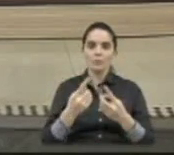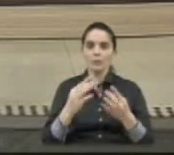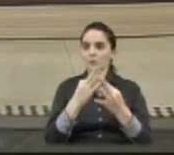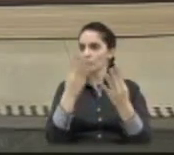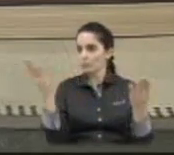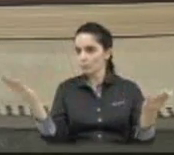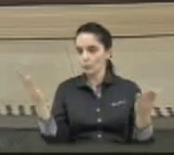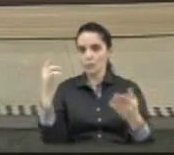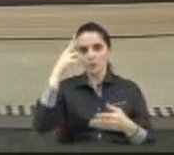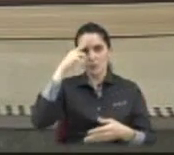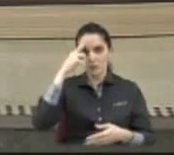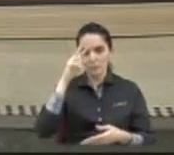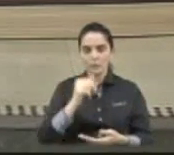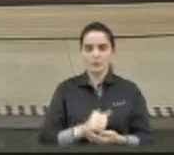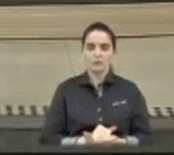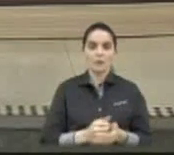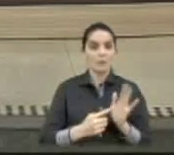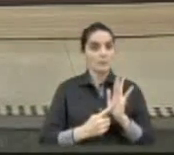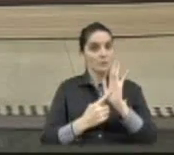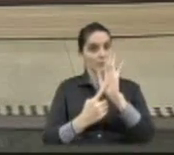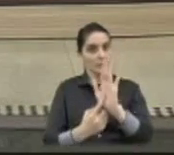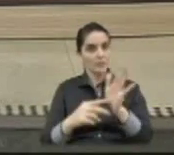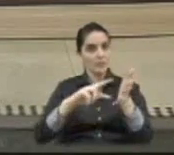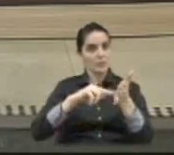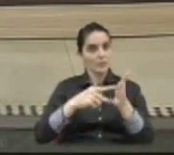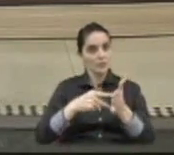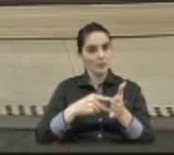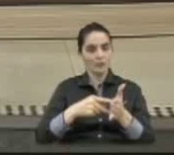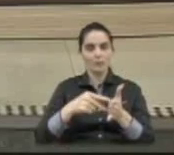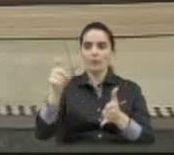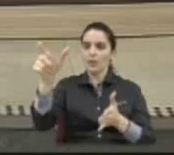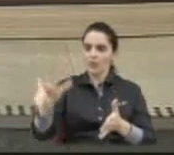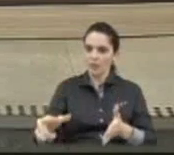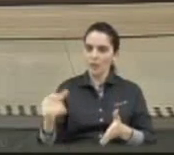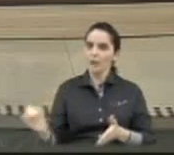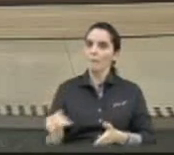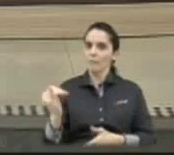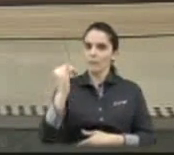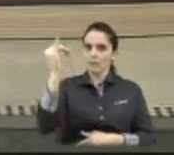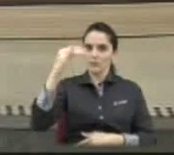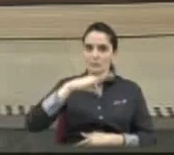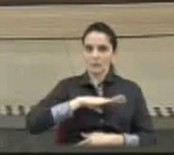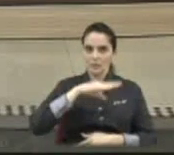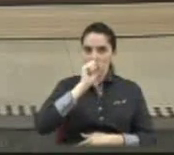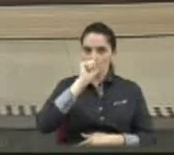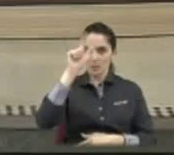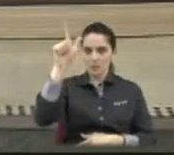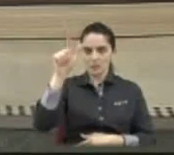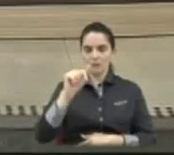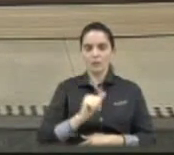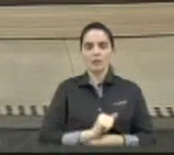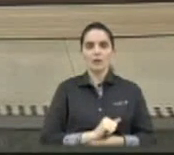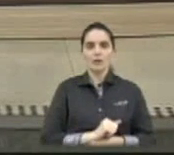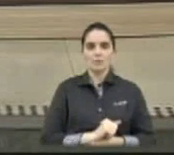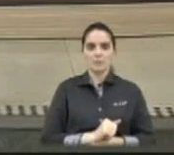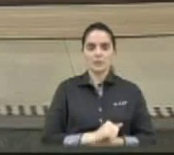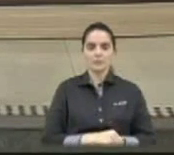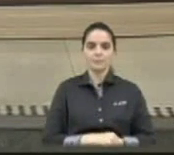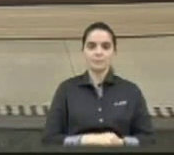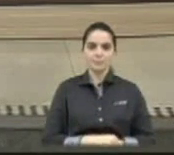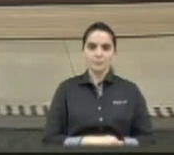nós. Isso mostra o quanto ele fez por nossa cidade e por... pela grande amizade que ele construiu com